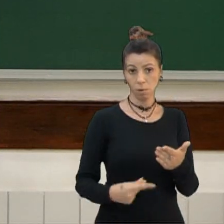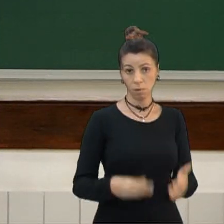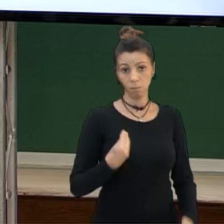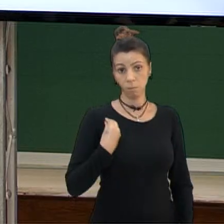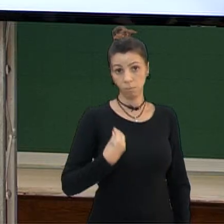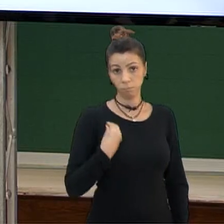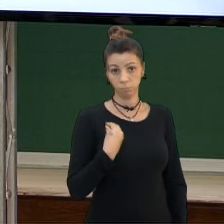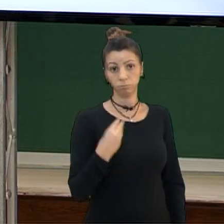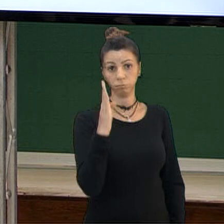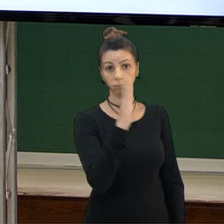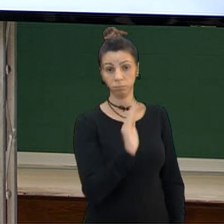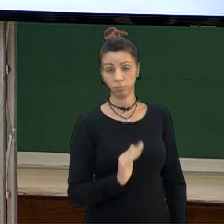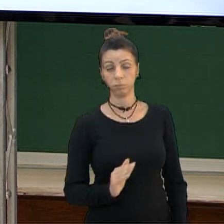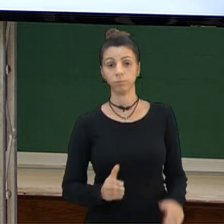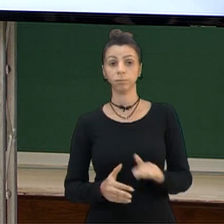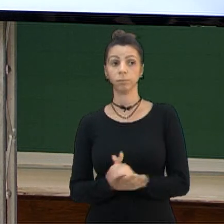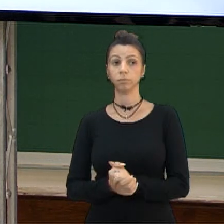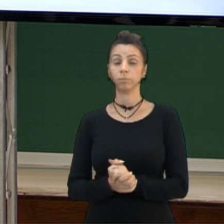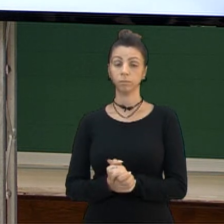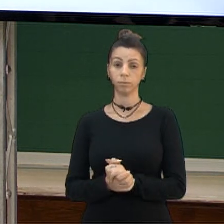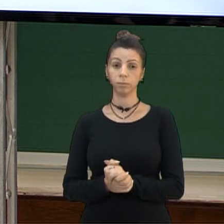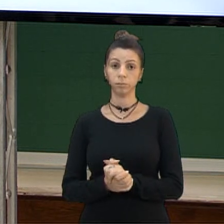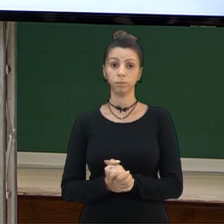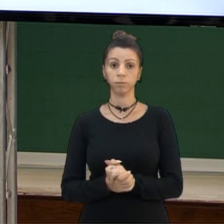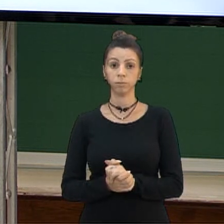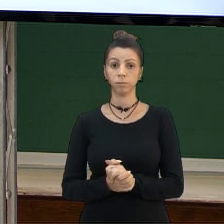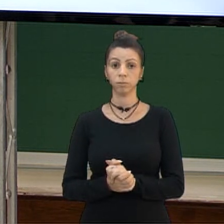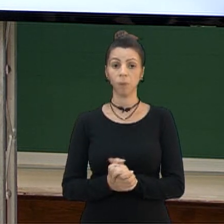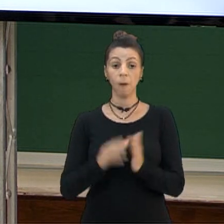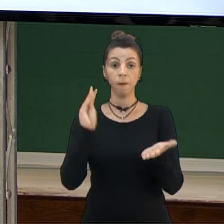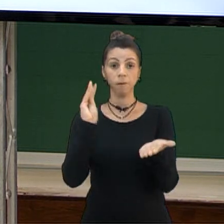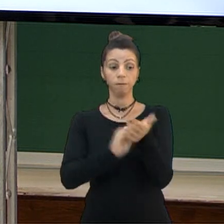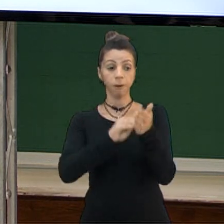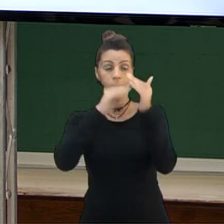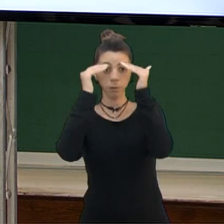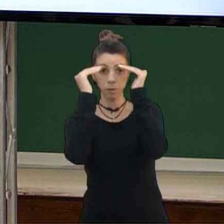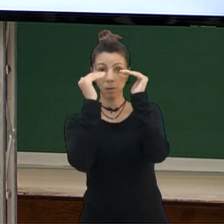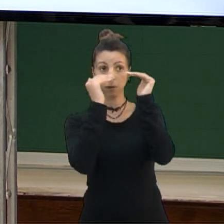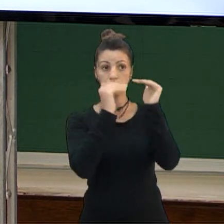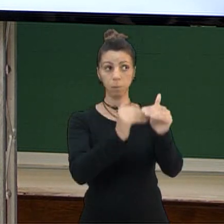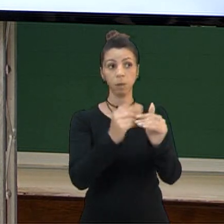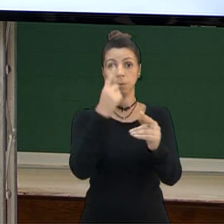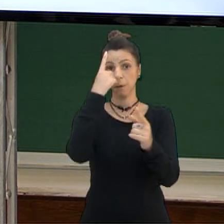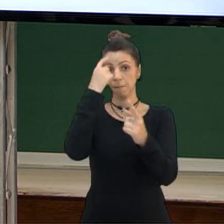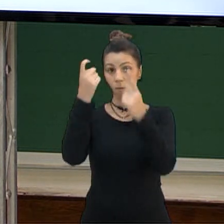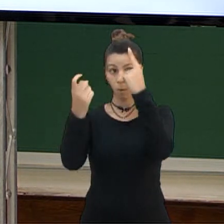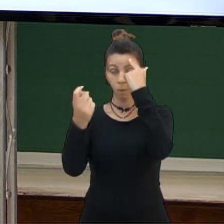B. Desrespeito e violência a crenças e cultos diferentes